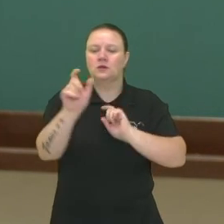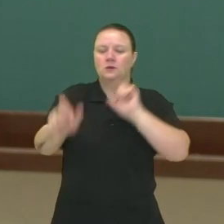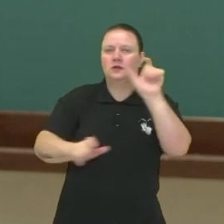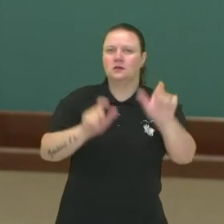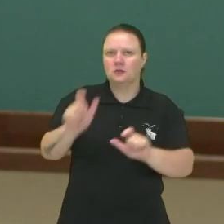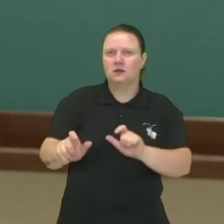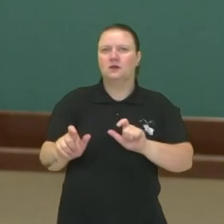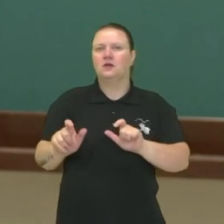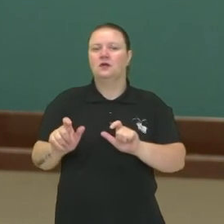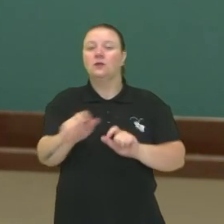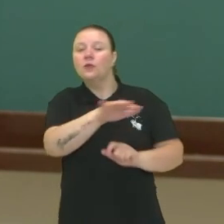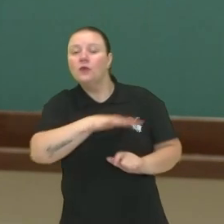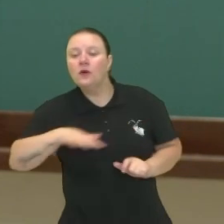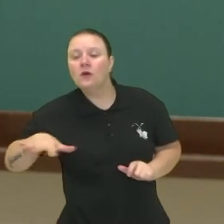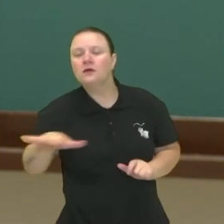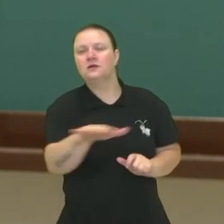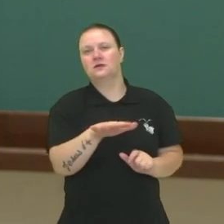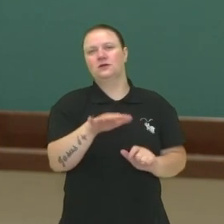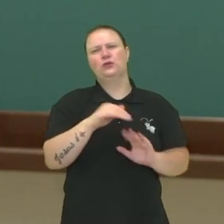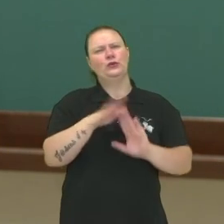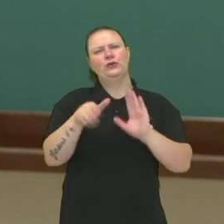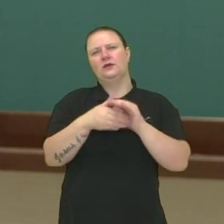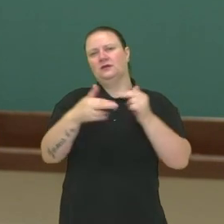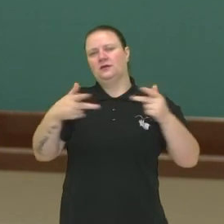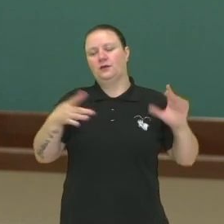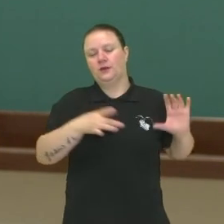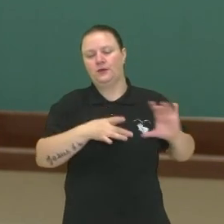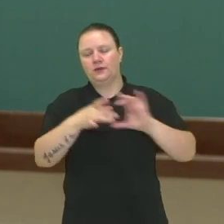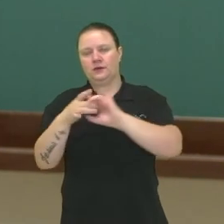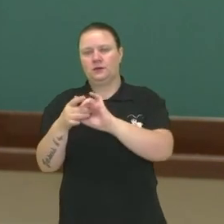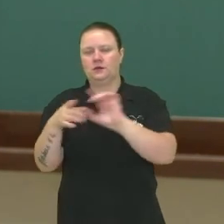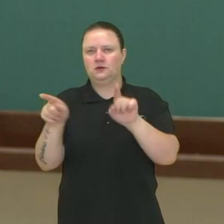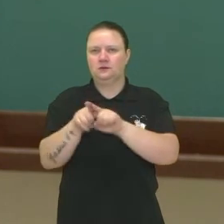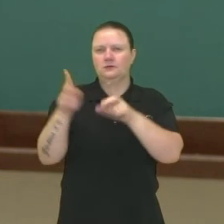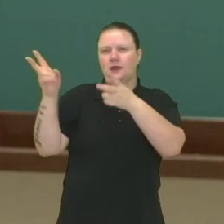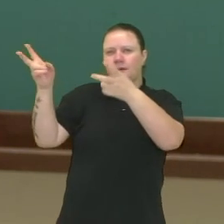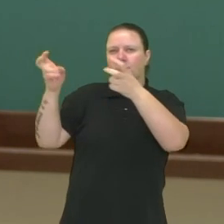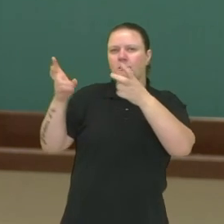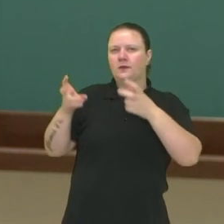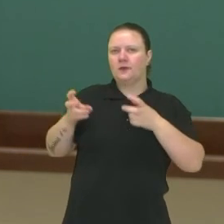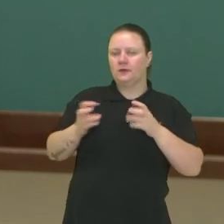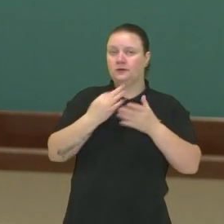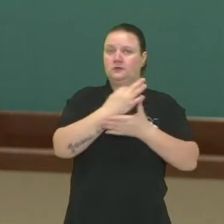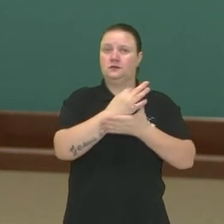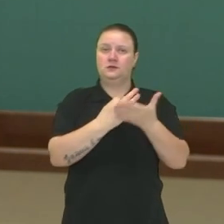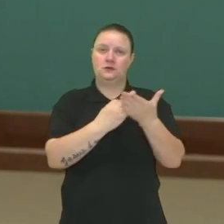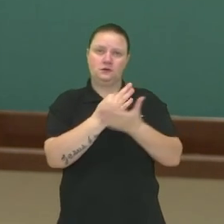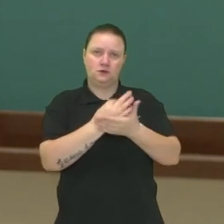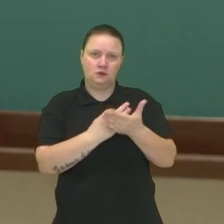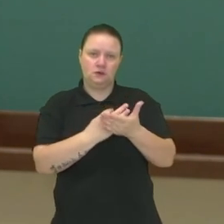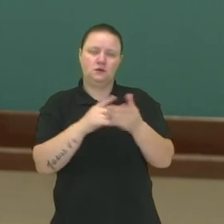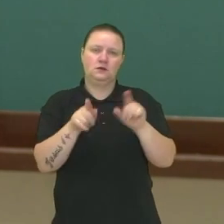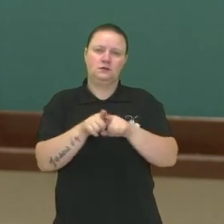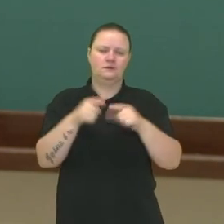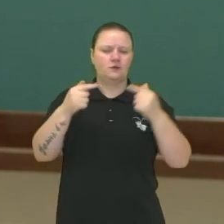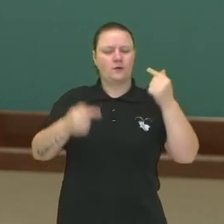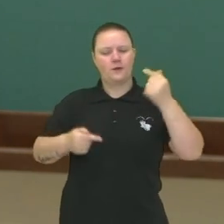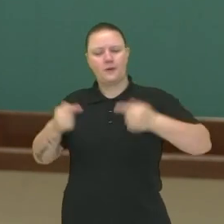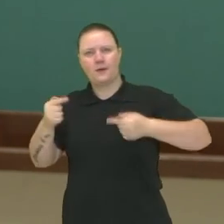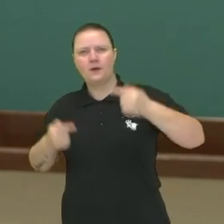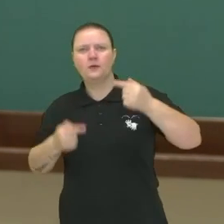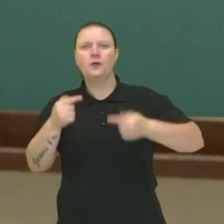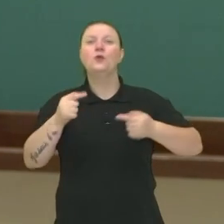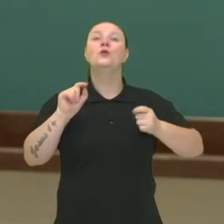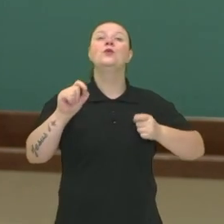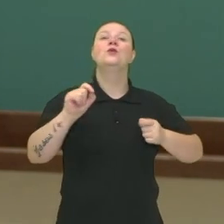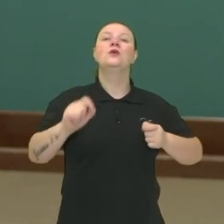outros. E analisamos o efeito de sentido dentro do texto e debatemos sobre o conflito ético, né,